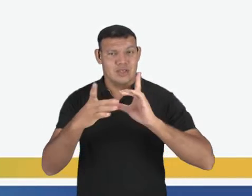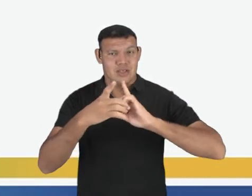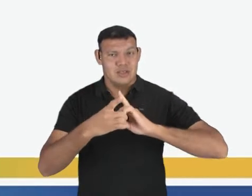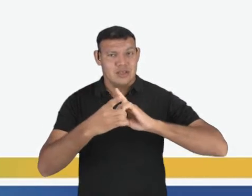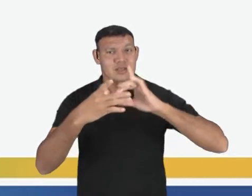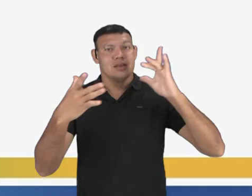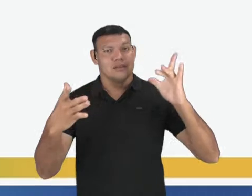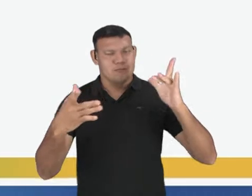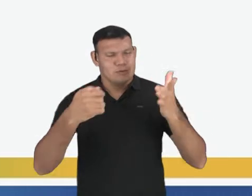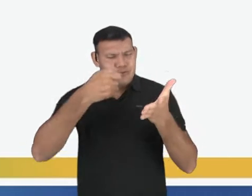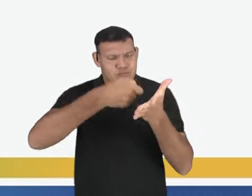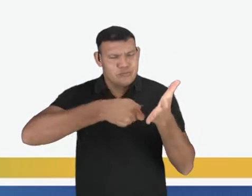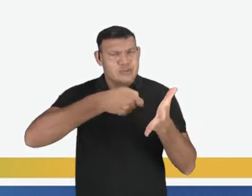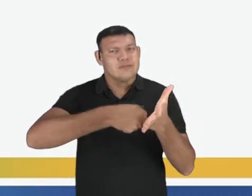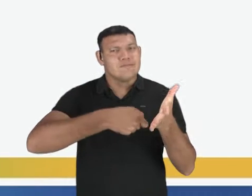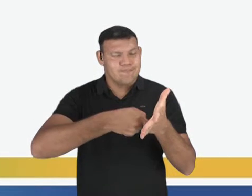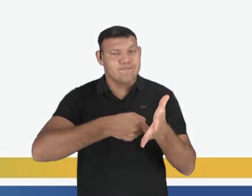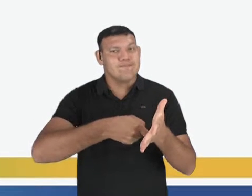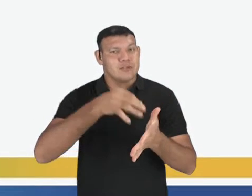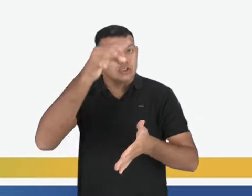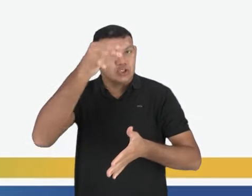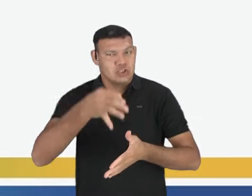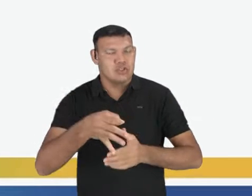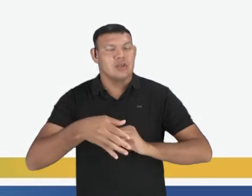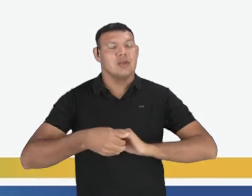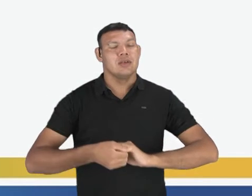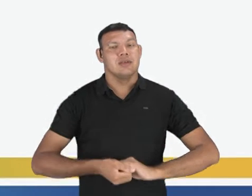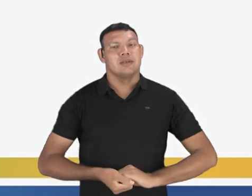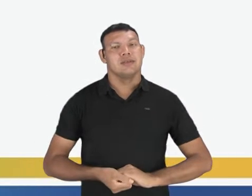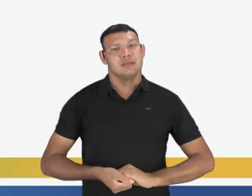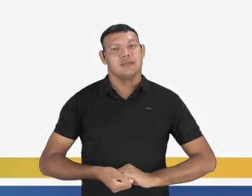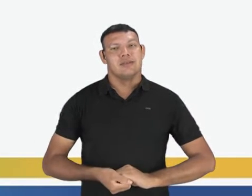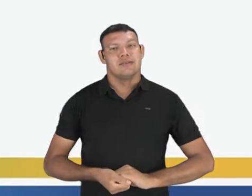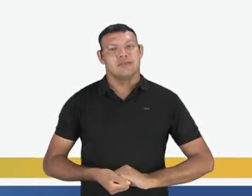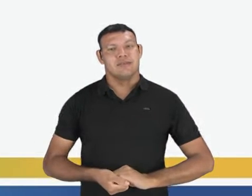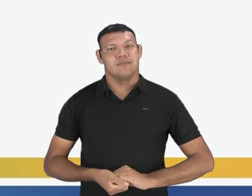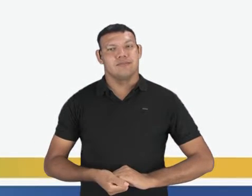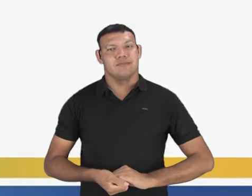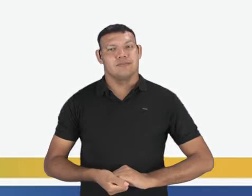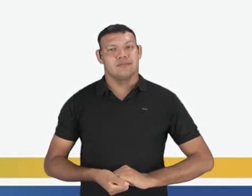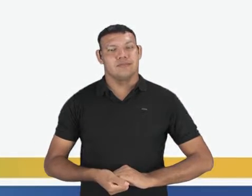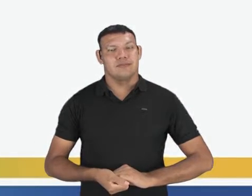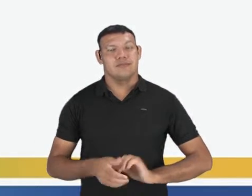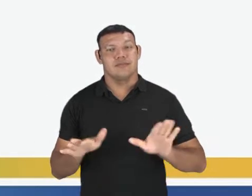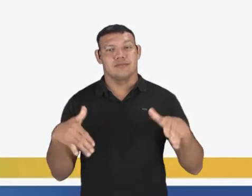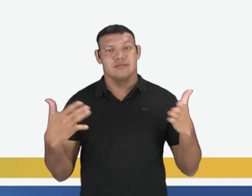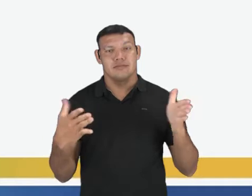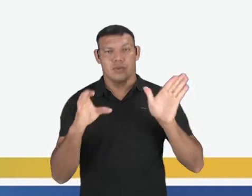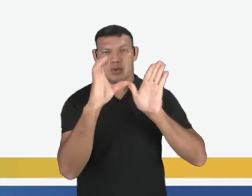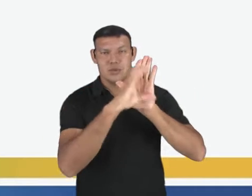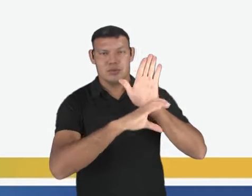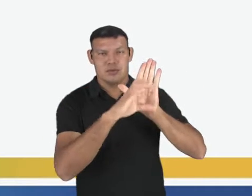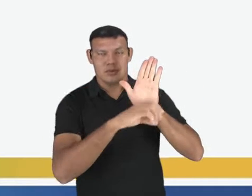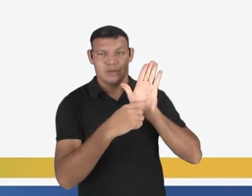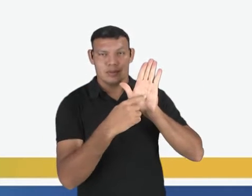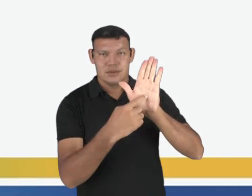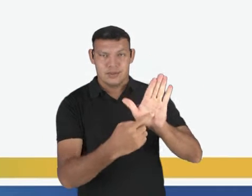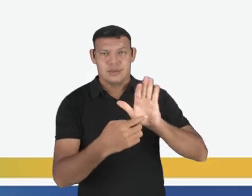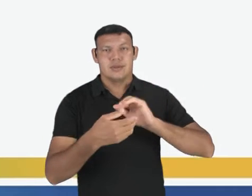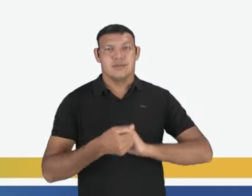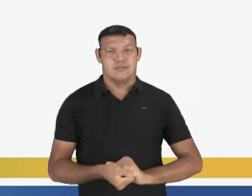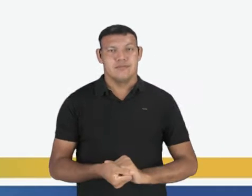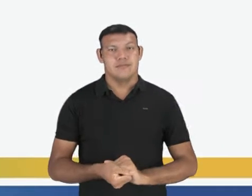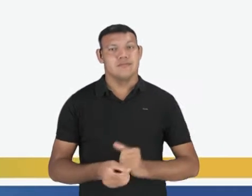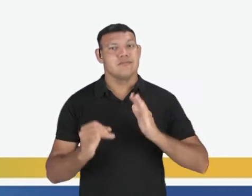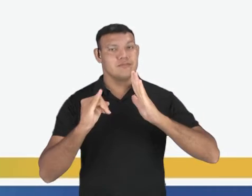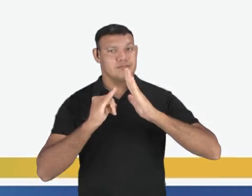consolidação, então, de fato, aí dessa democracia, tá? E aí a gente tem ali uma definiçãozinha que diz assim: